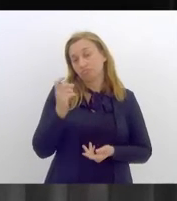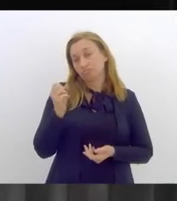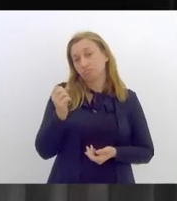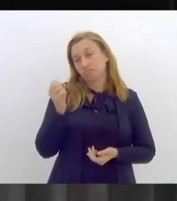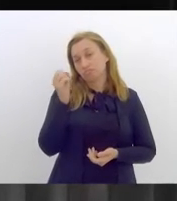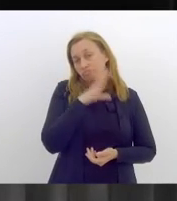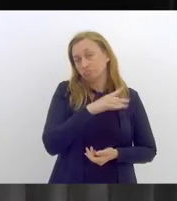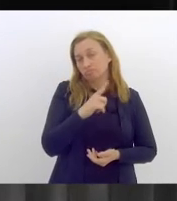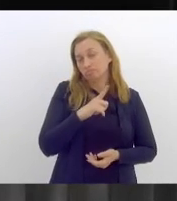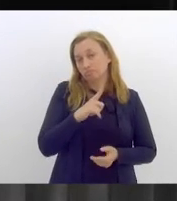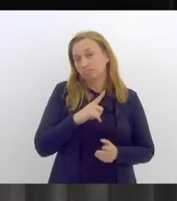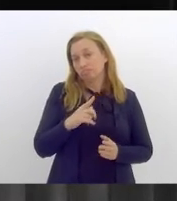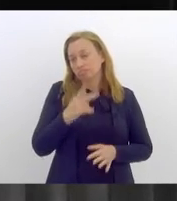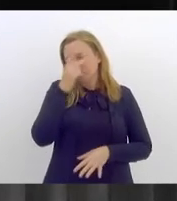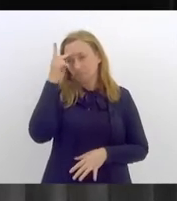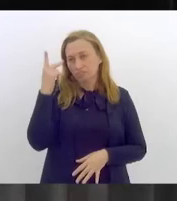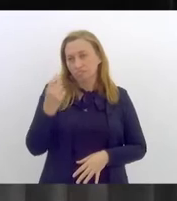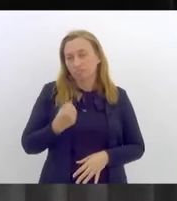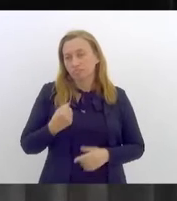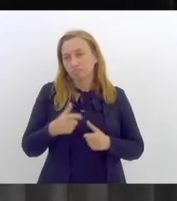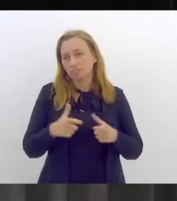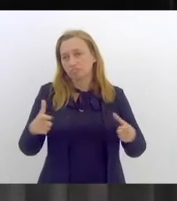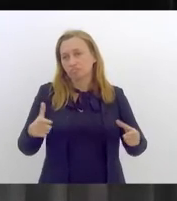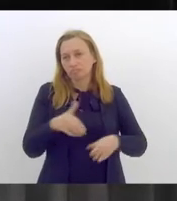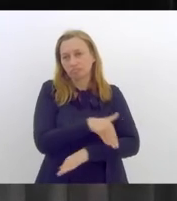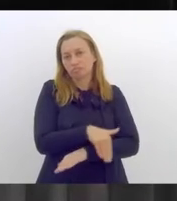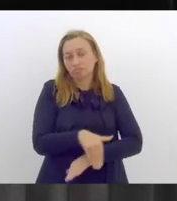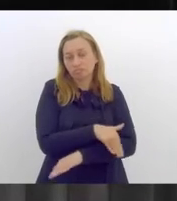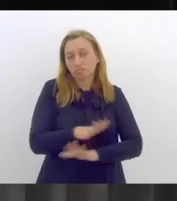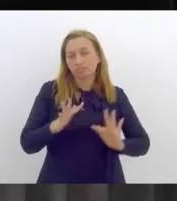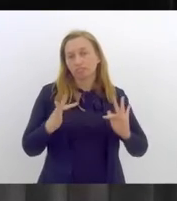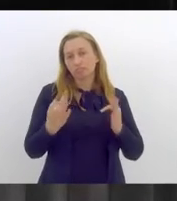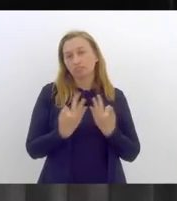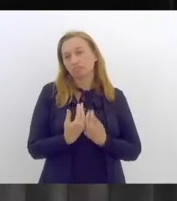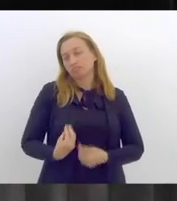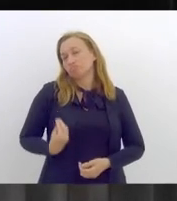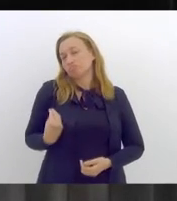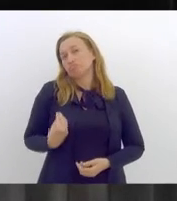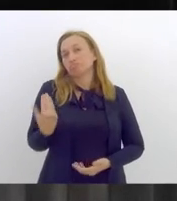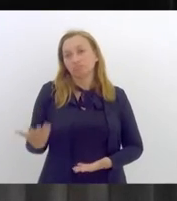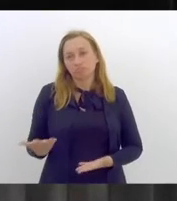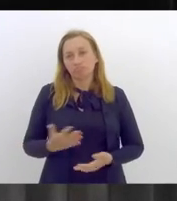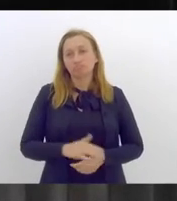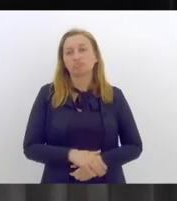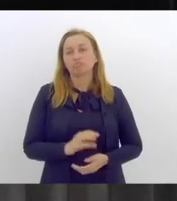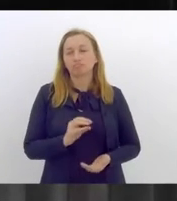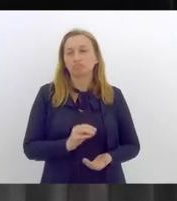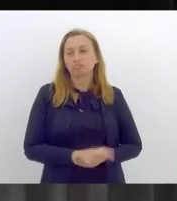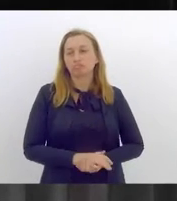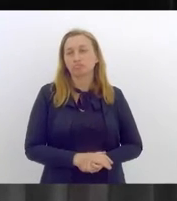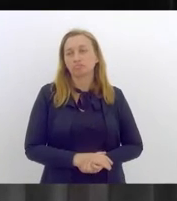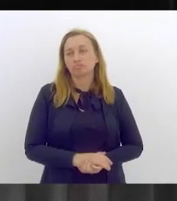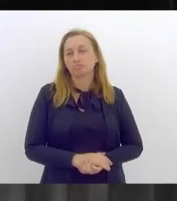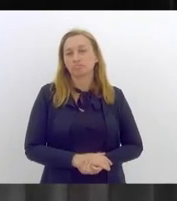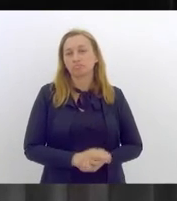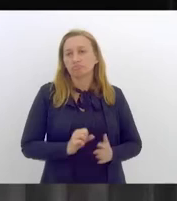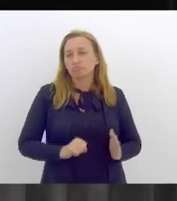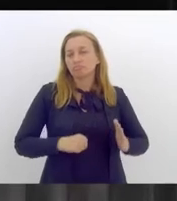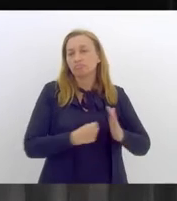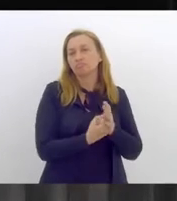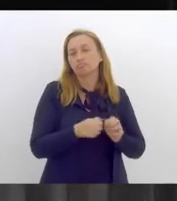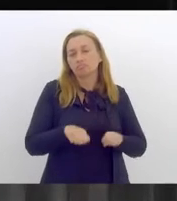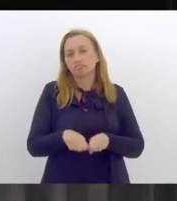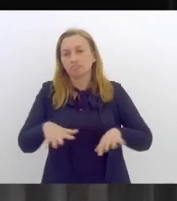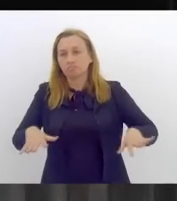uma população em situação de rua, famílias em situação de rua, vítimas do desemprego, do impacto da